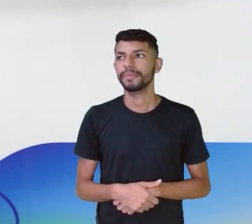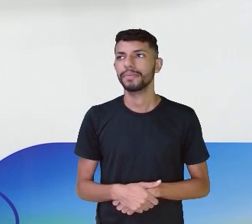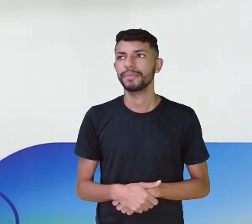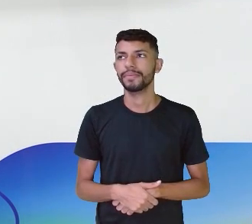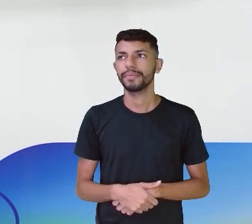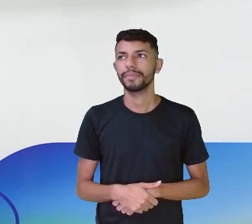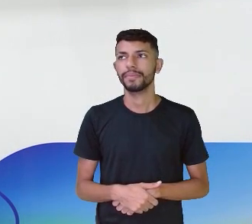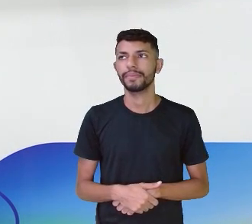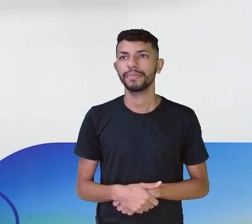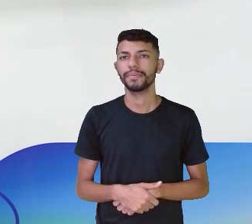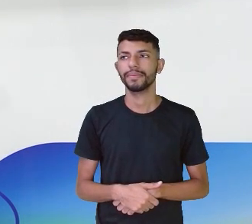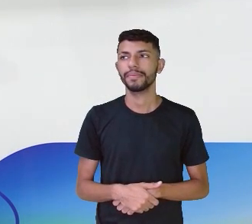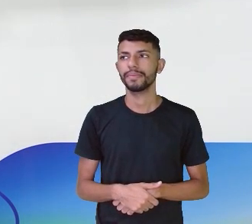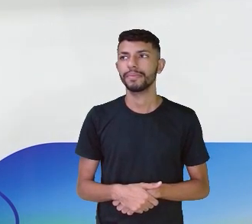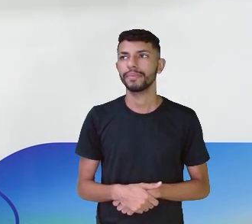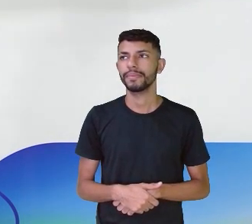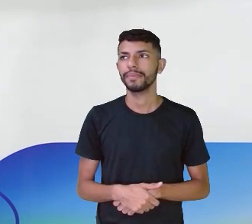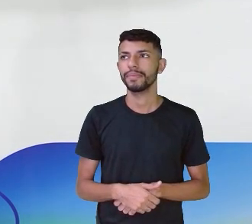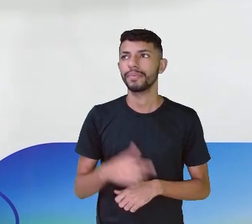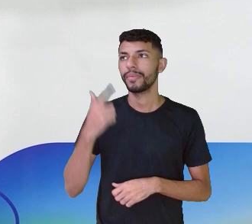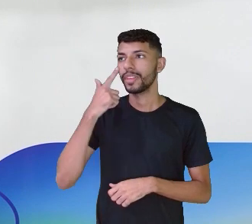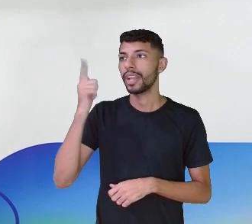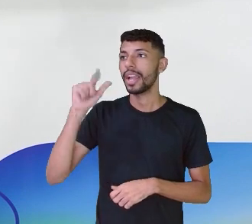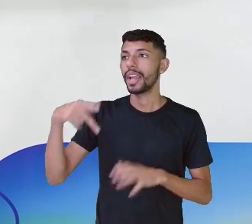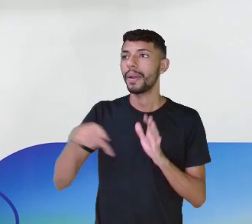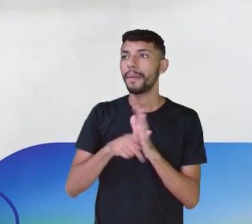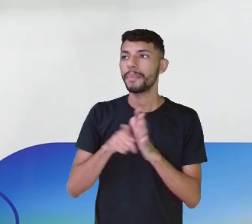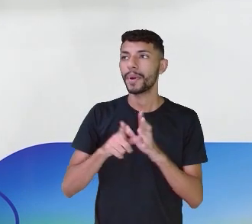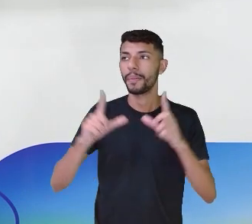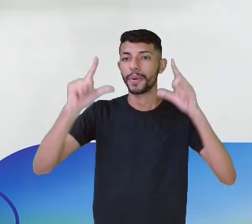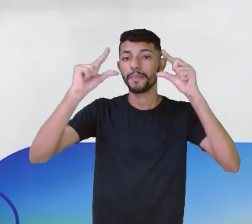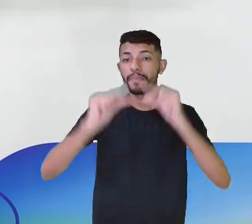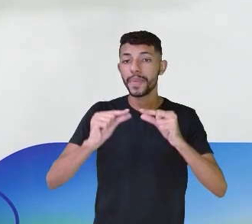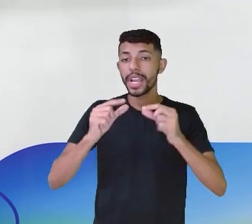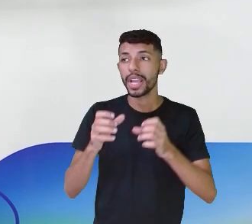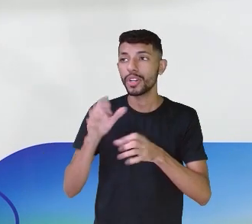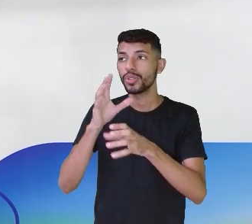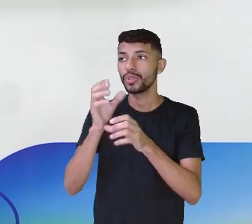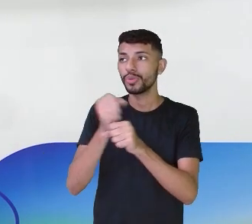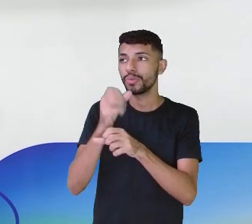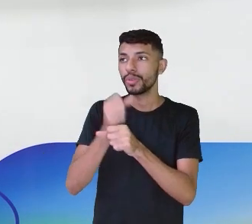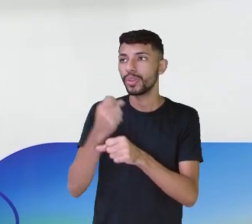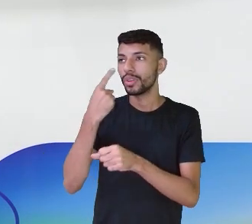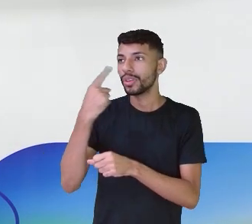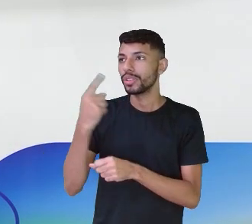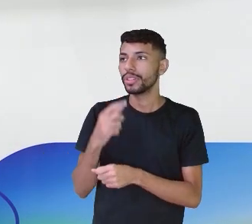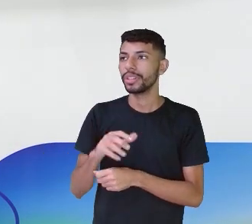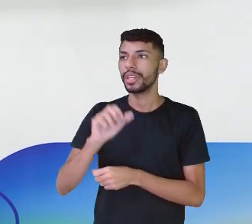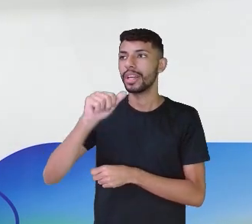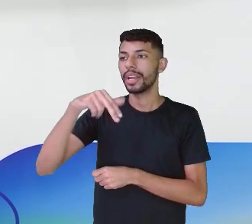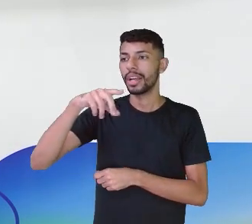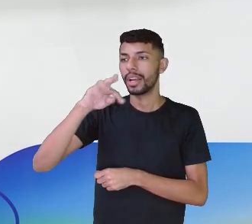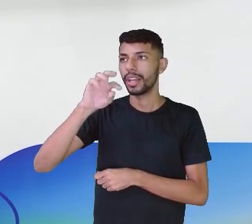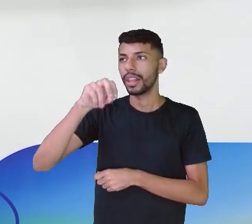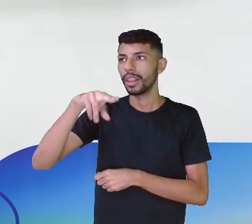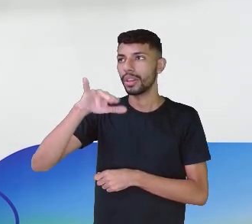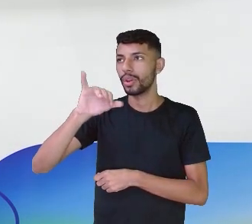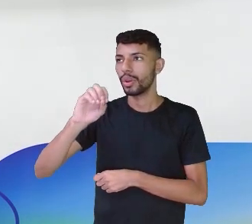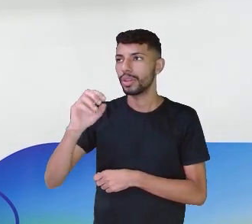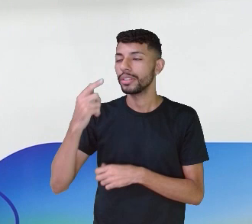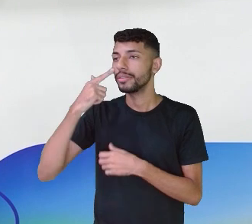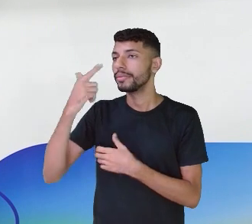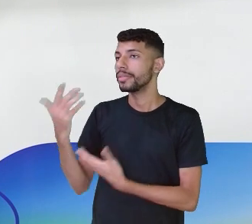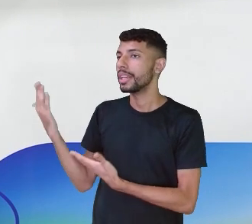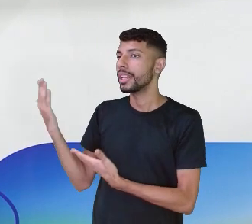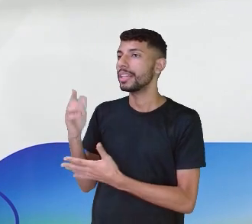Vamos para aqui quem marcou menos, ó. Antônio marcou menos. E por final aqui